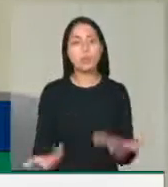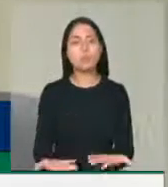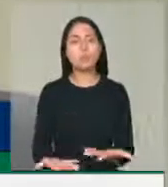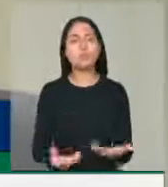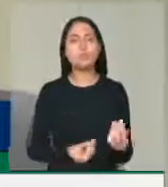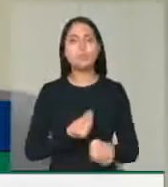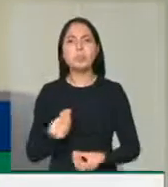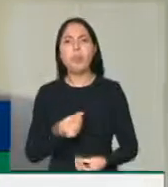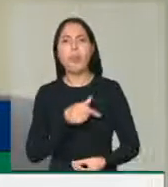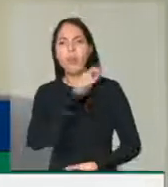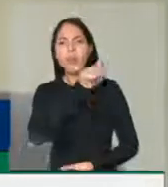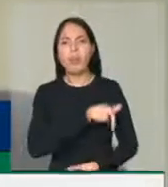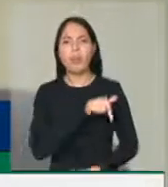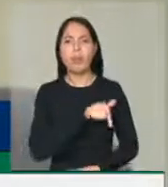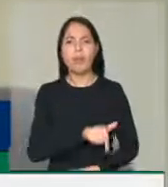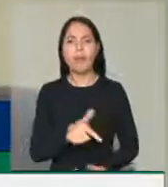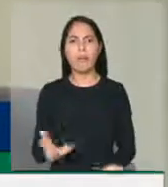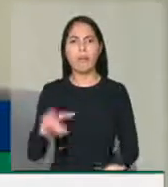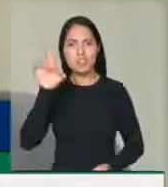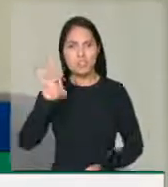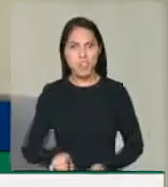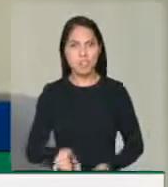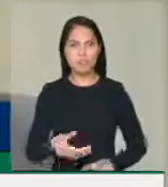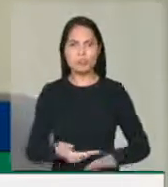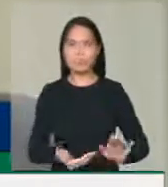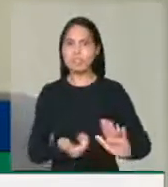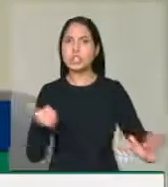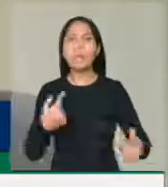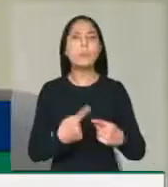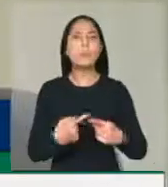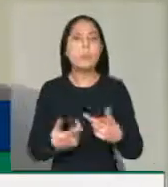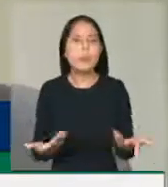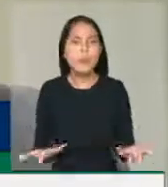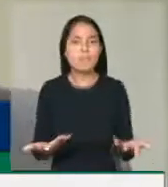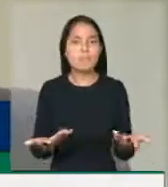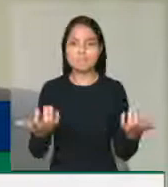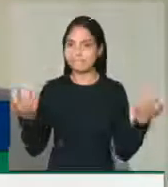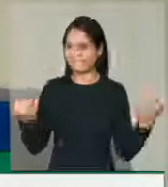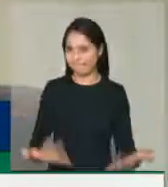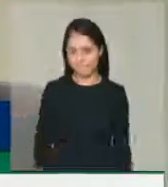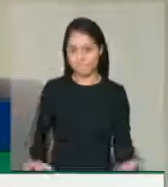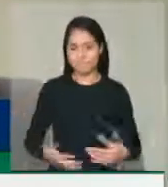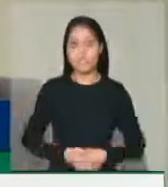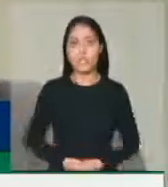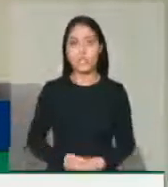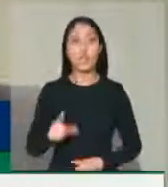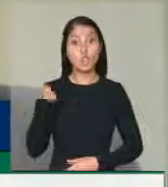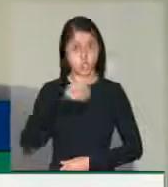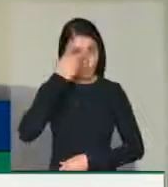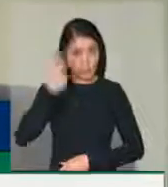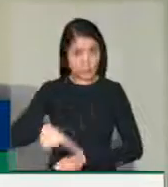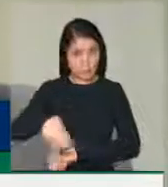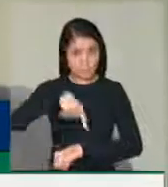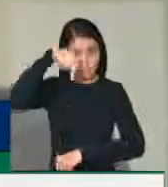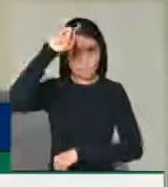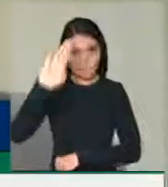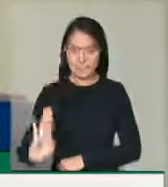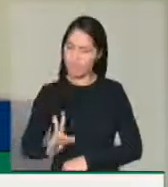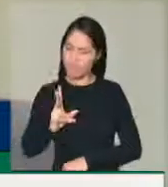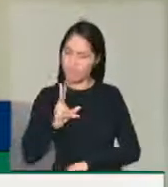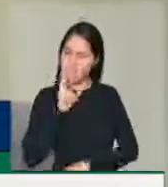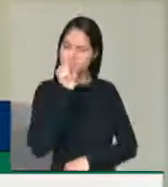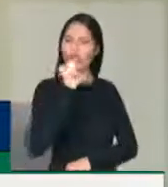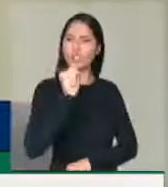preocupados presidente com futuro do brasil com futuro de oração nós vivemos no brasil forte e tem muito futuro mas o